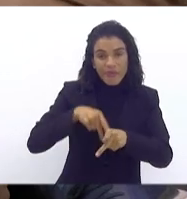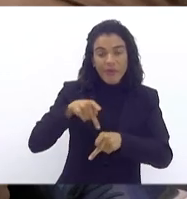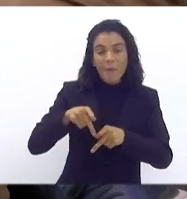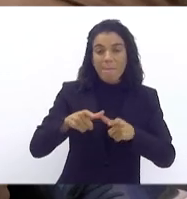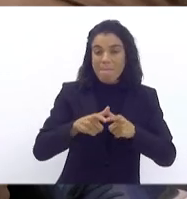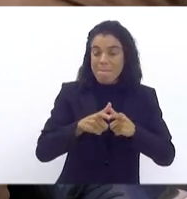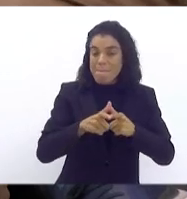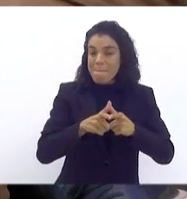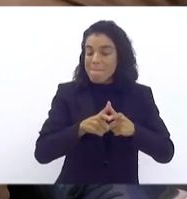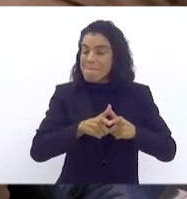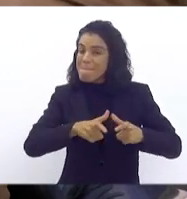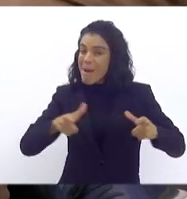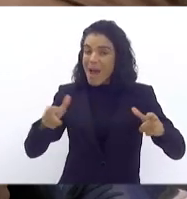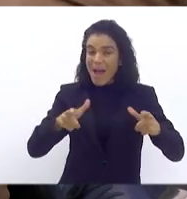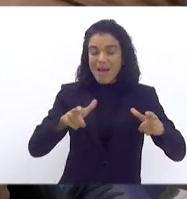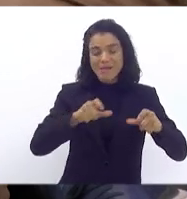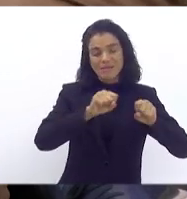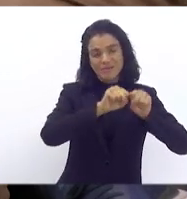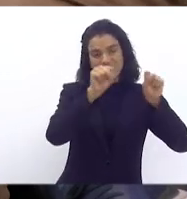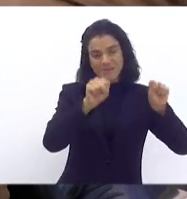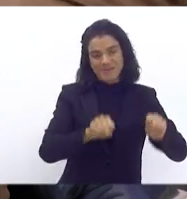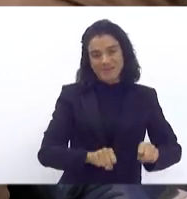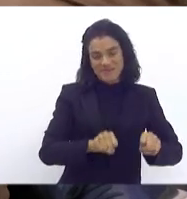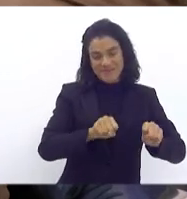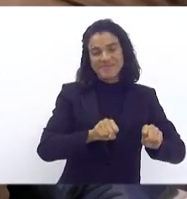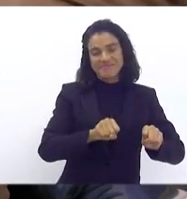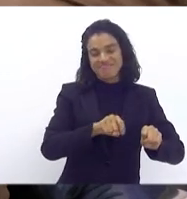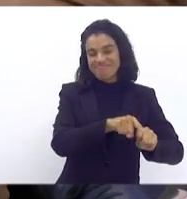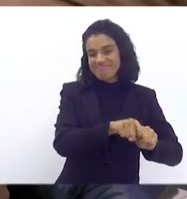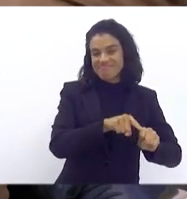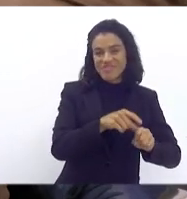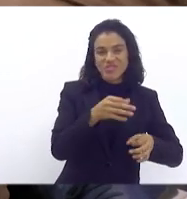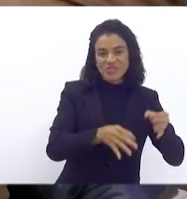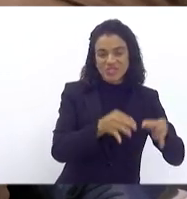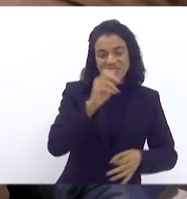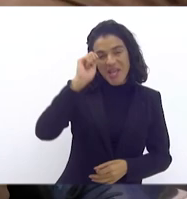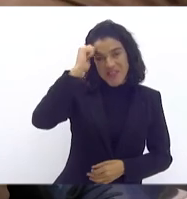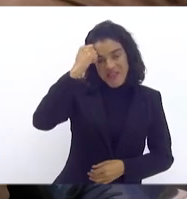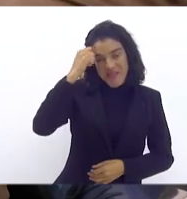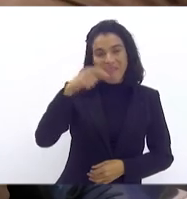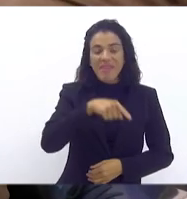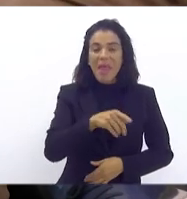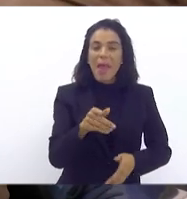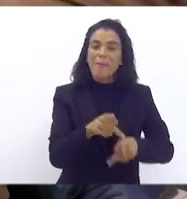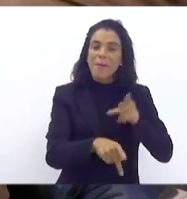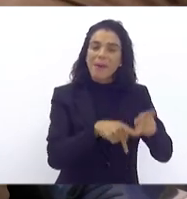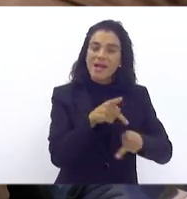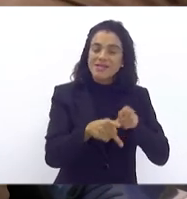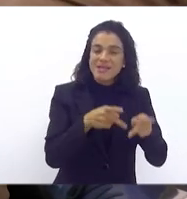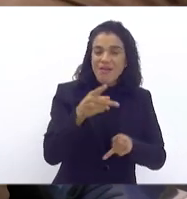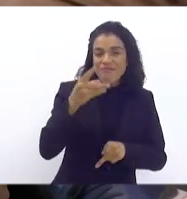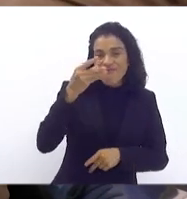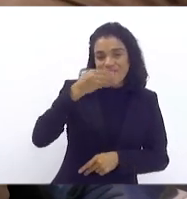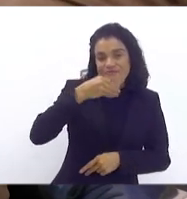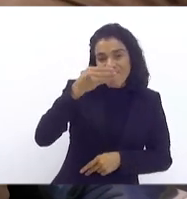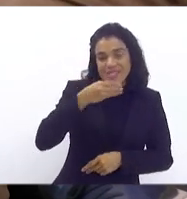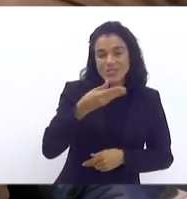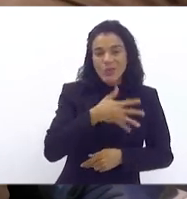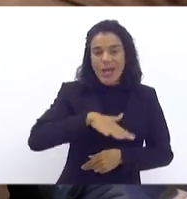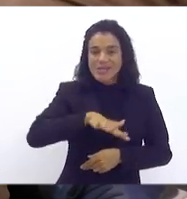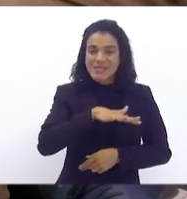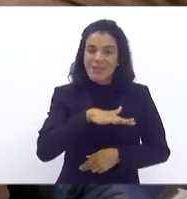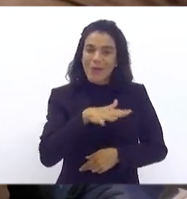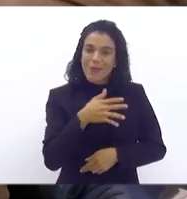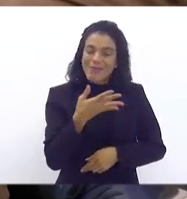submetida ao sistema de Justiça Criminal é a população negra é a população vulnerável é a população que